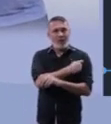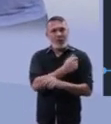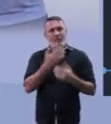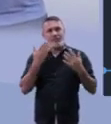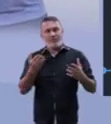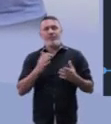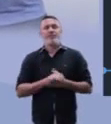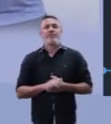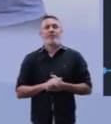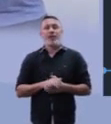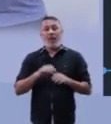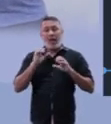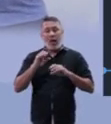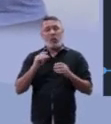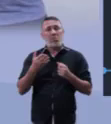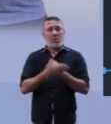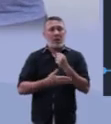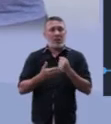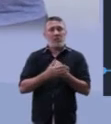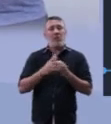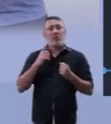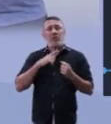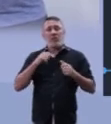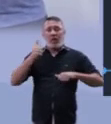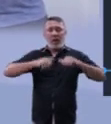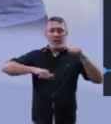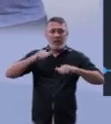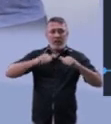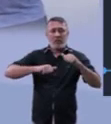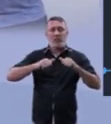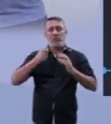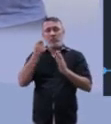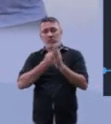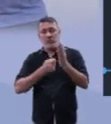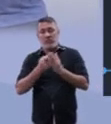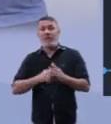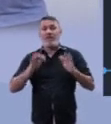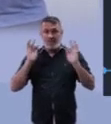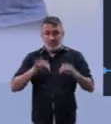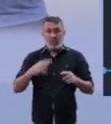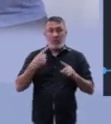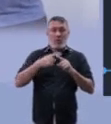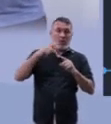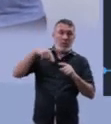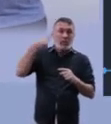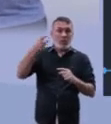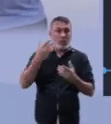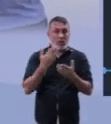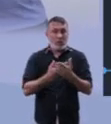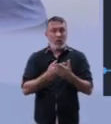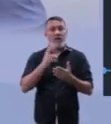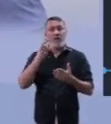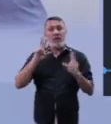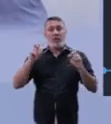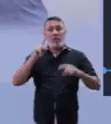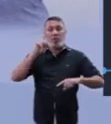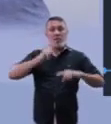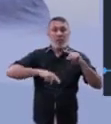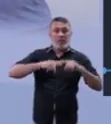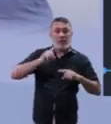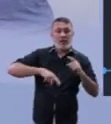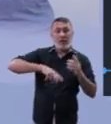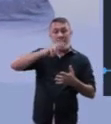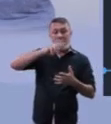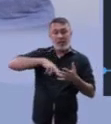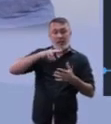texto. Ok, meu aluno? Então, nossa aula basicamente de análise de redação, ela finaliza por aqui, porque na próxima aula nós vamos falar sobre o material